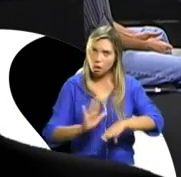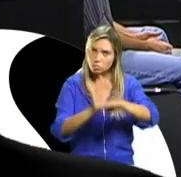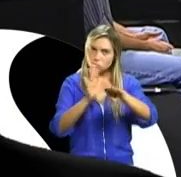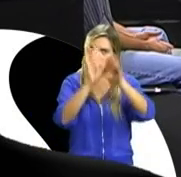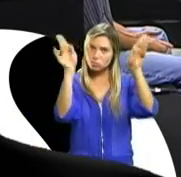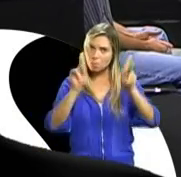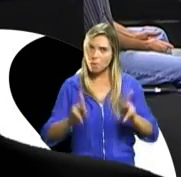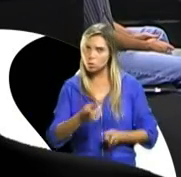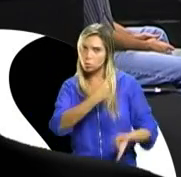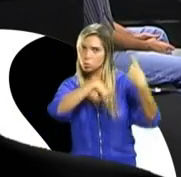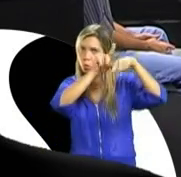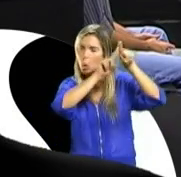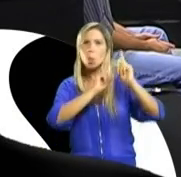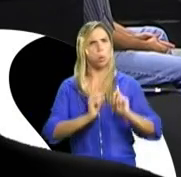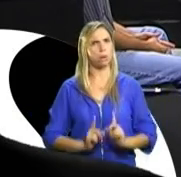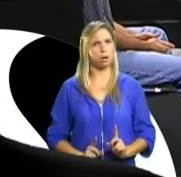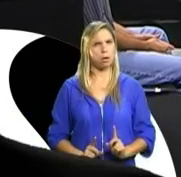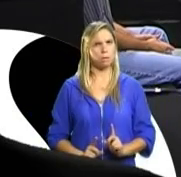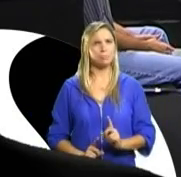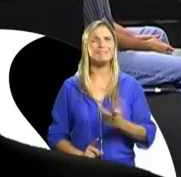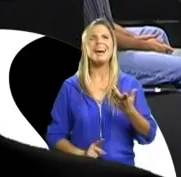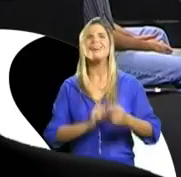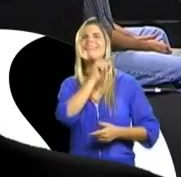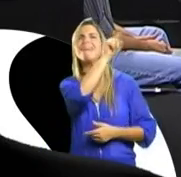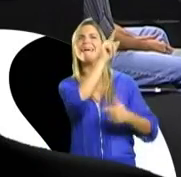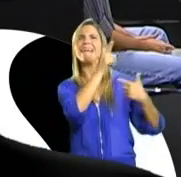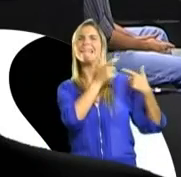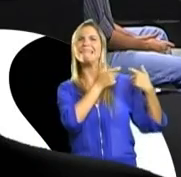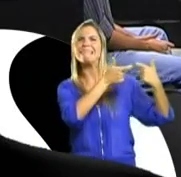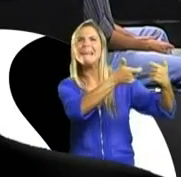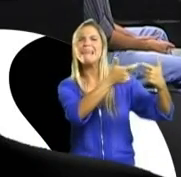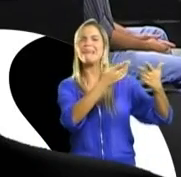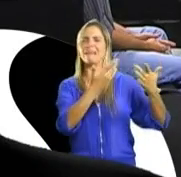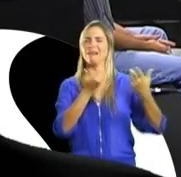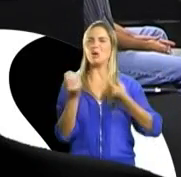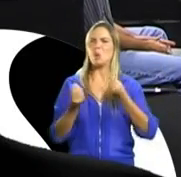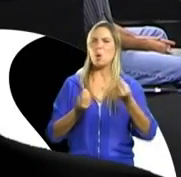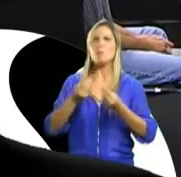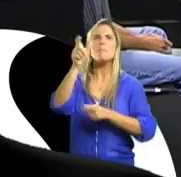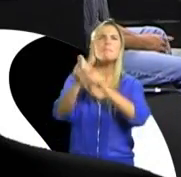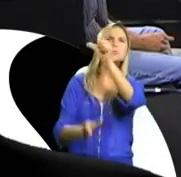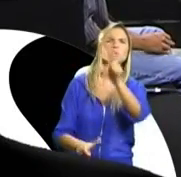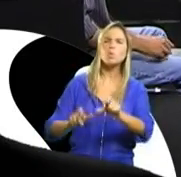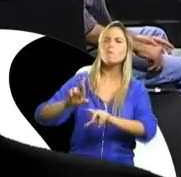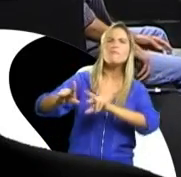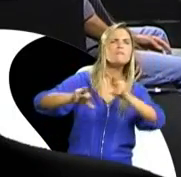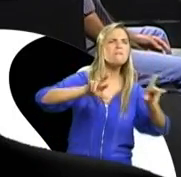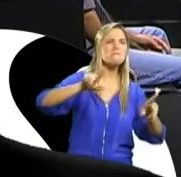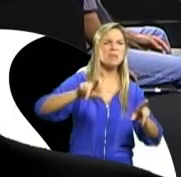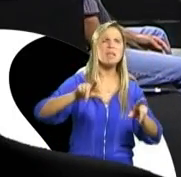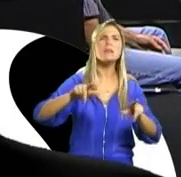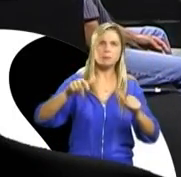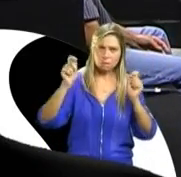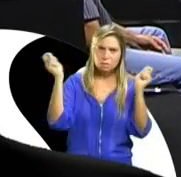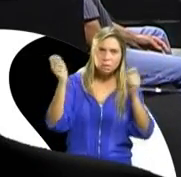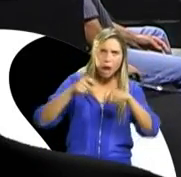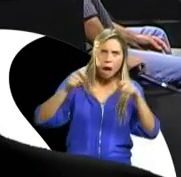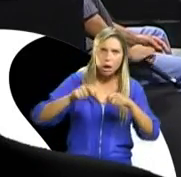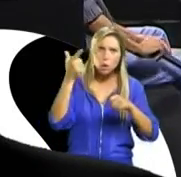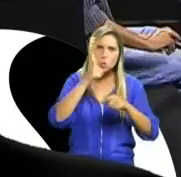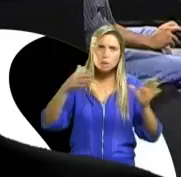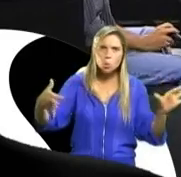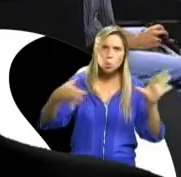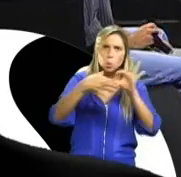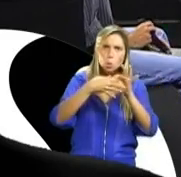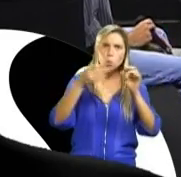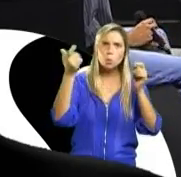seria a retirada do conflito, do não reconhecimento da diferença, como que seria a ideia de se chegar a